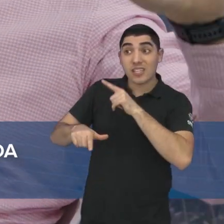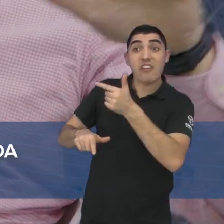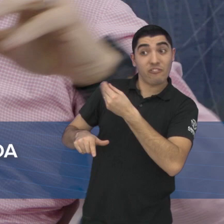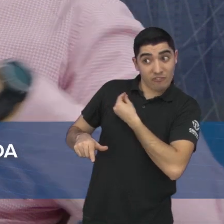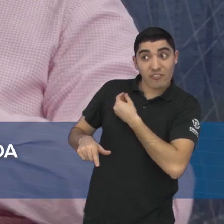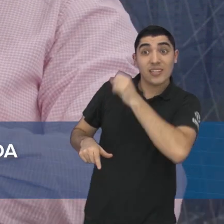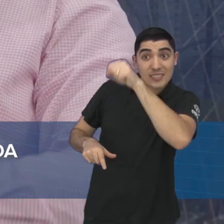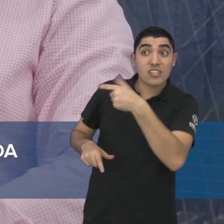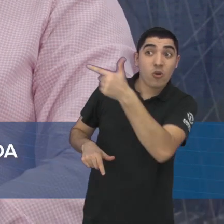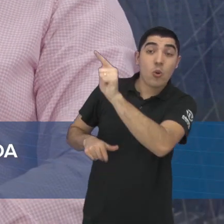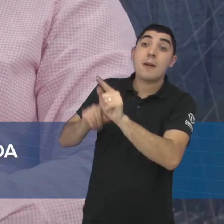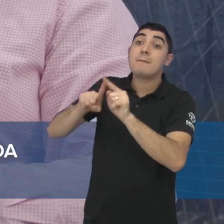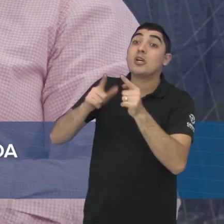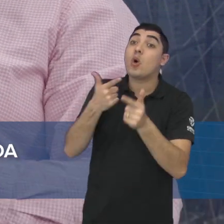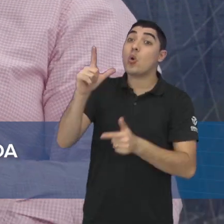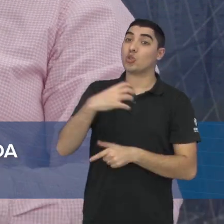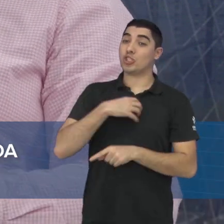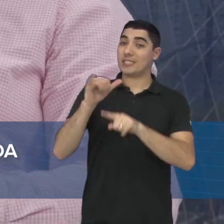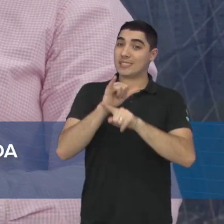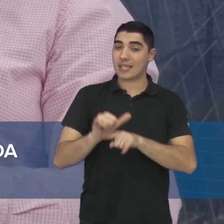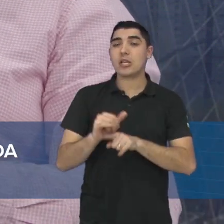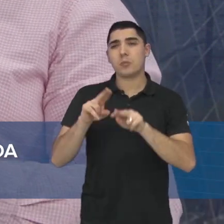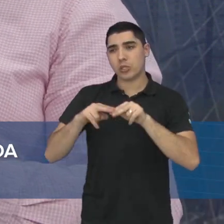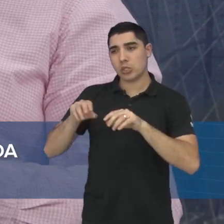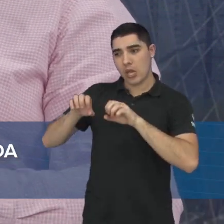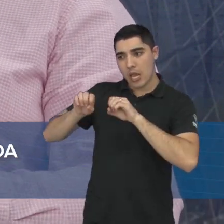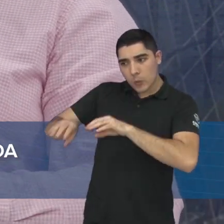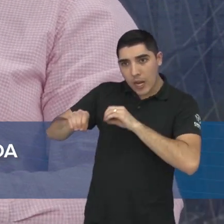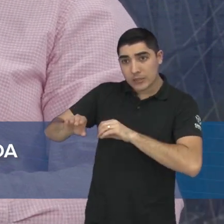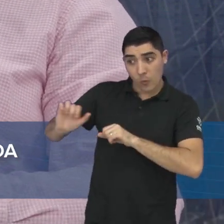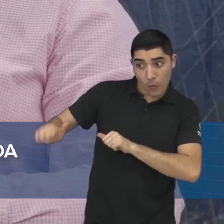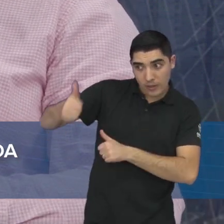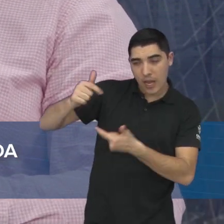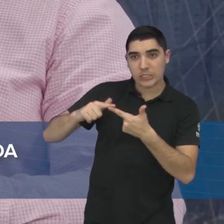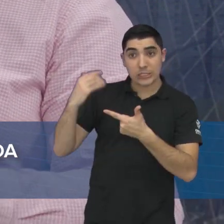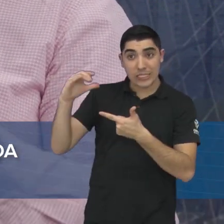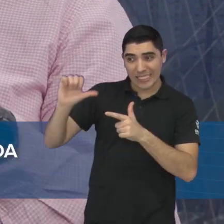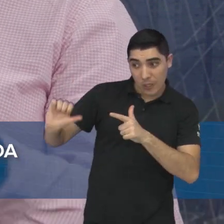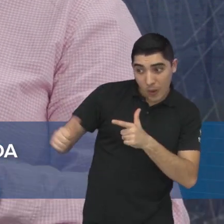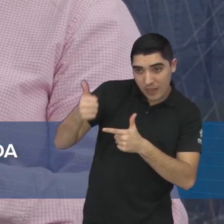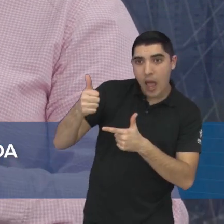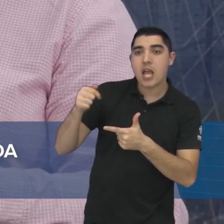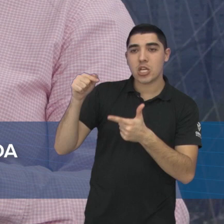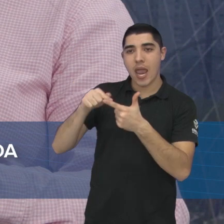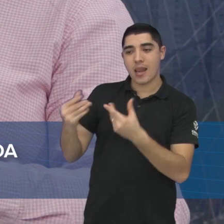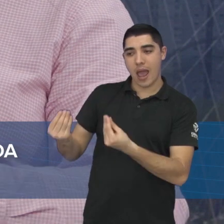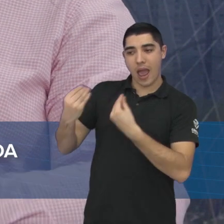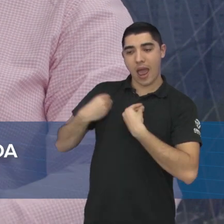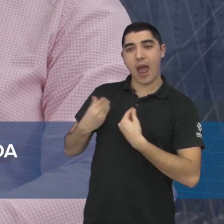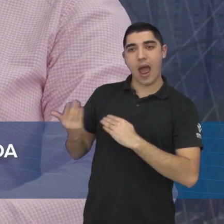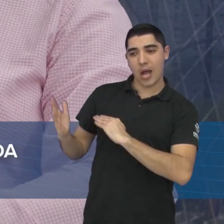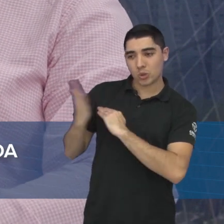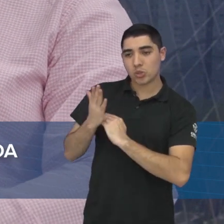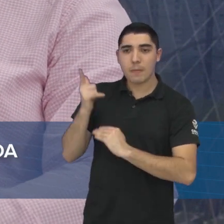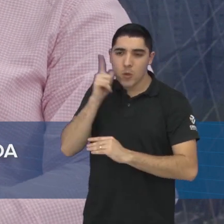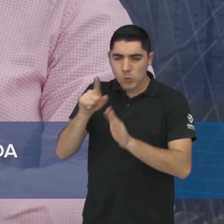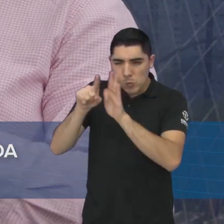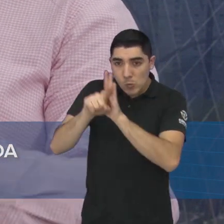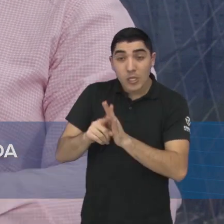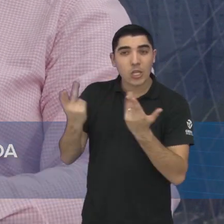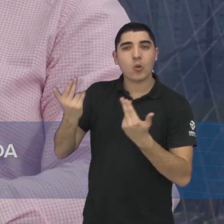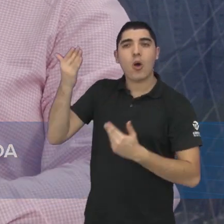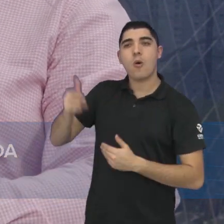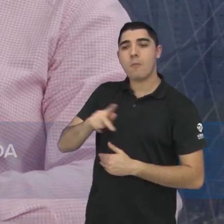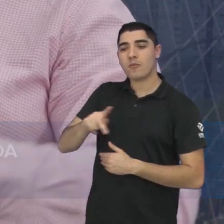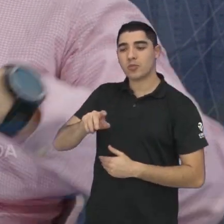outra forma. Então, educação de qualidade, ciência de qualidade permitem que essa busca, né, pelo desconhecido seja aumentada. Como o